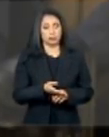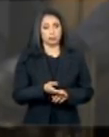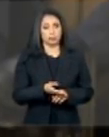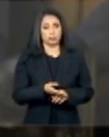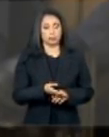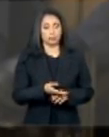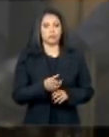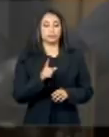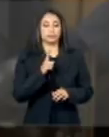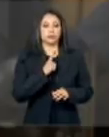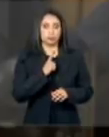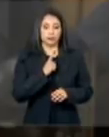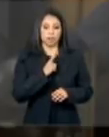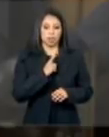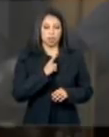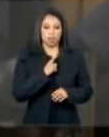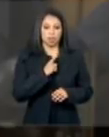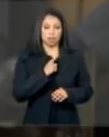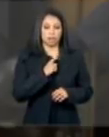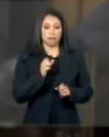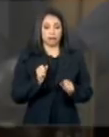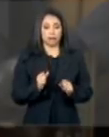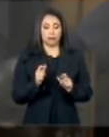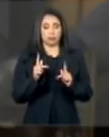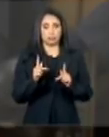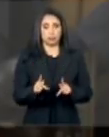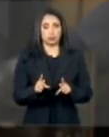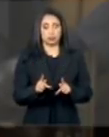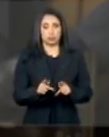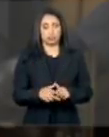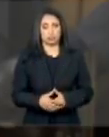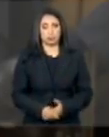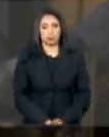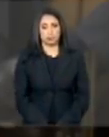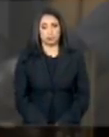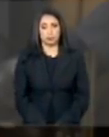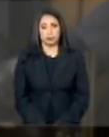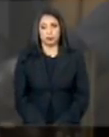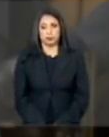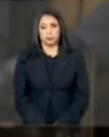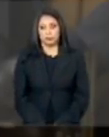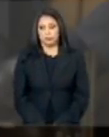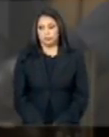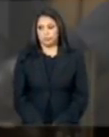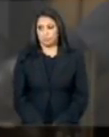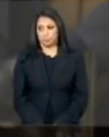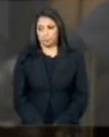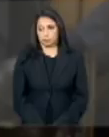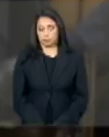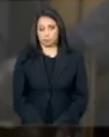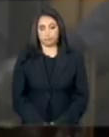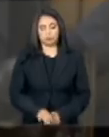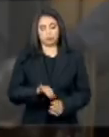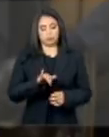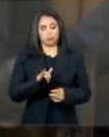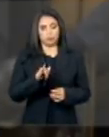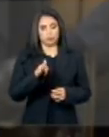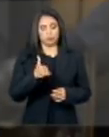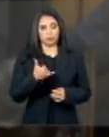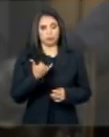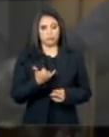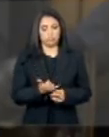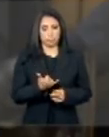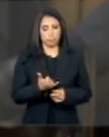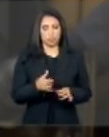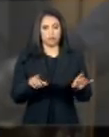concessivo da aposentadoria e aproveito aqui ah ah ah